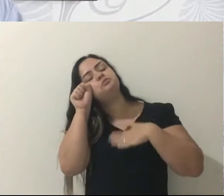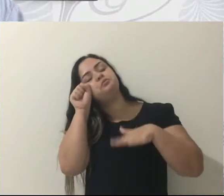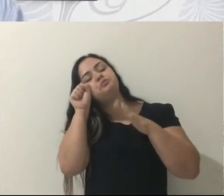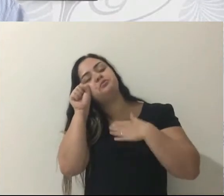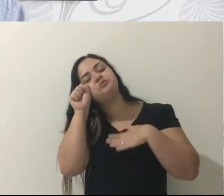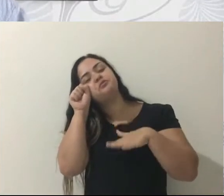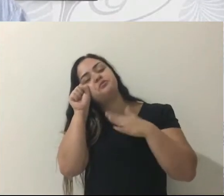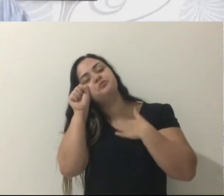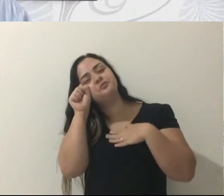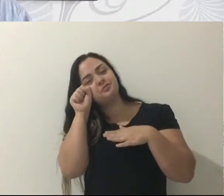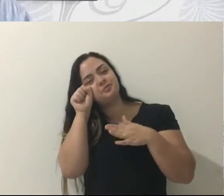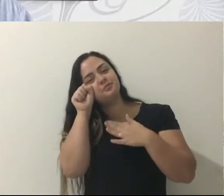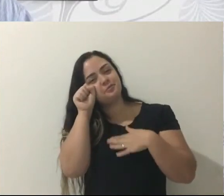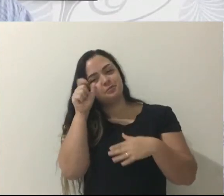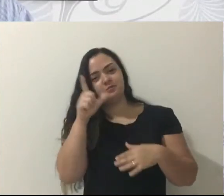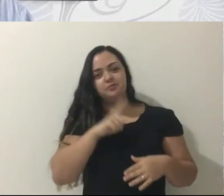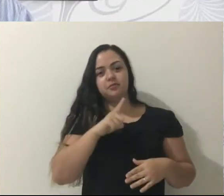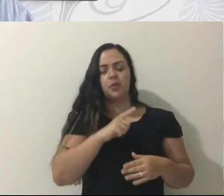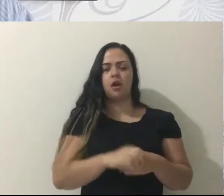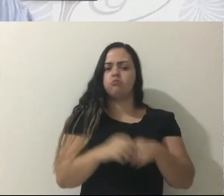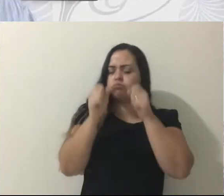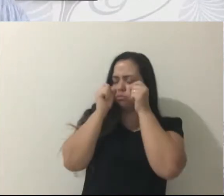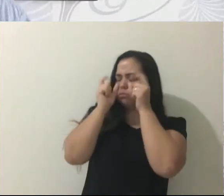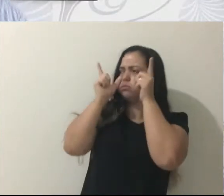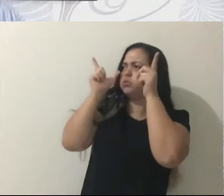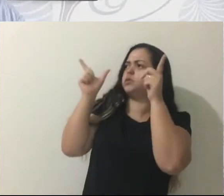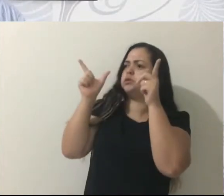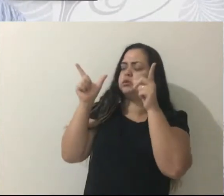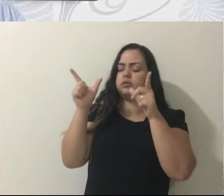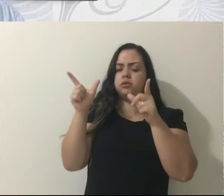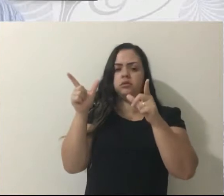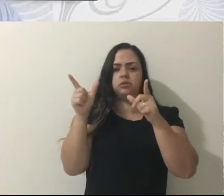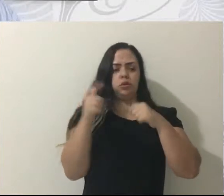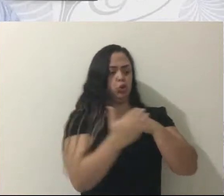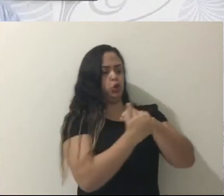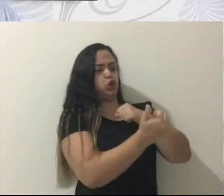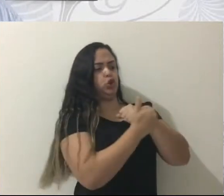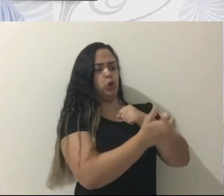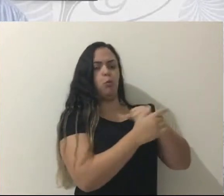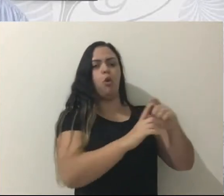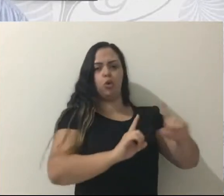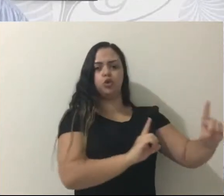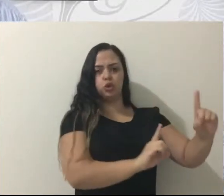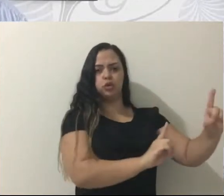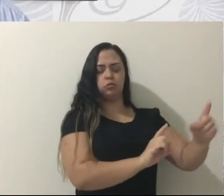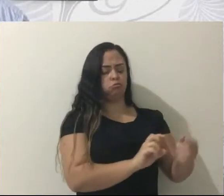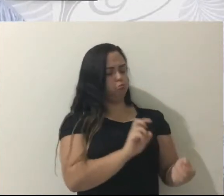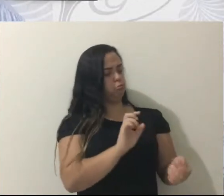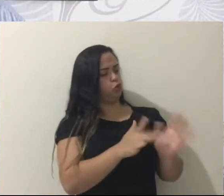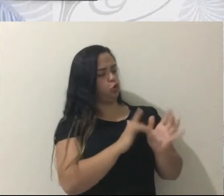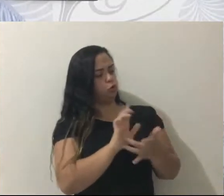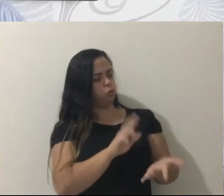Jesus descansava. E ao acordar, chamado pelos discípulos, Jesus